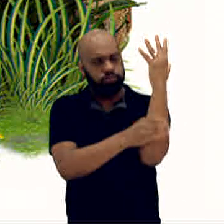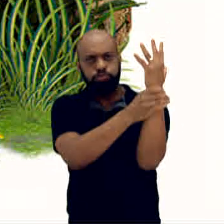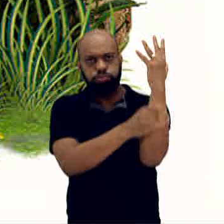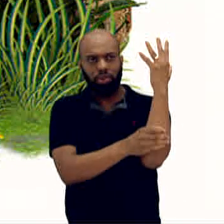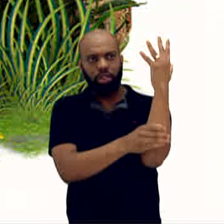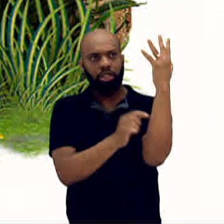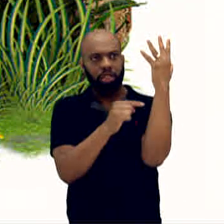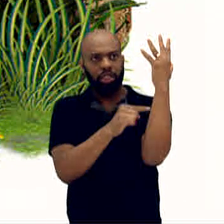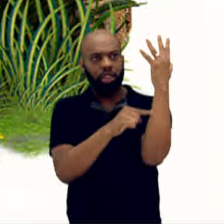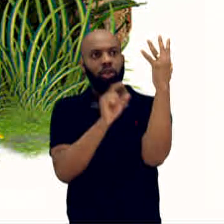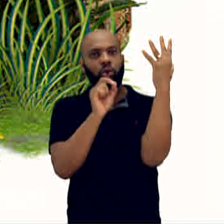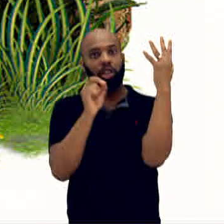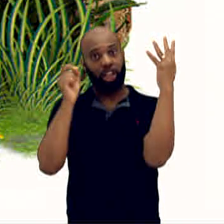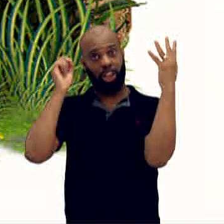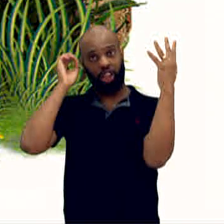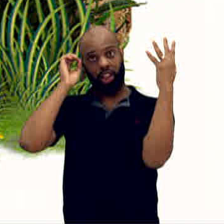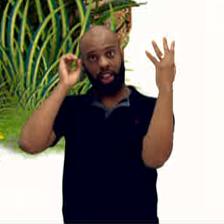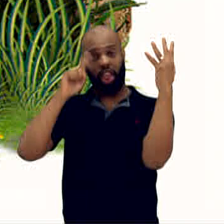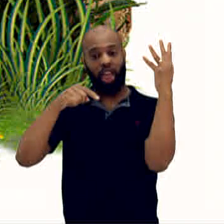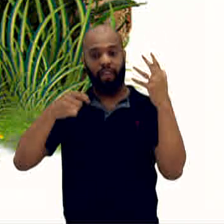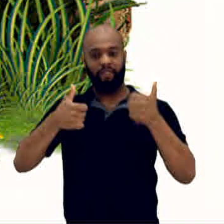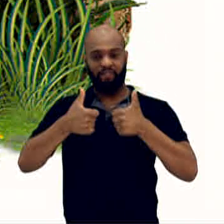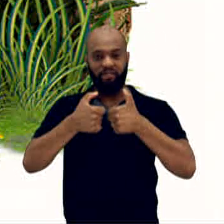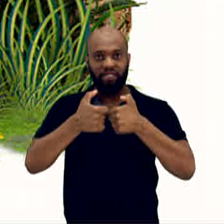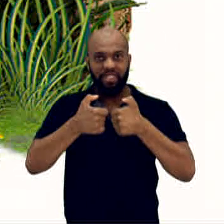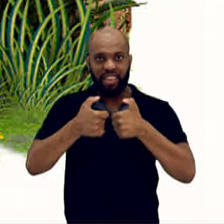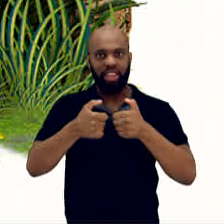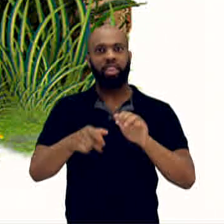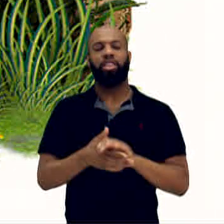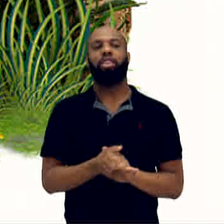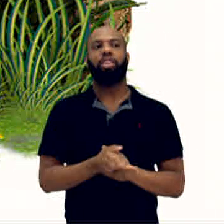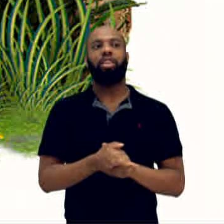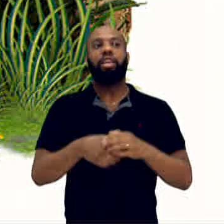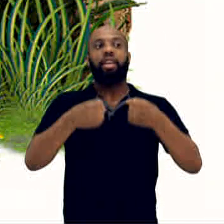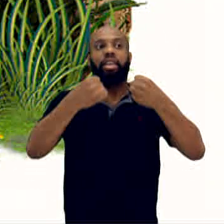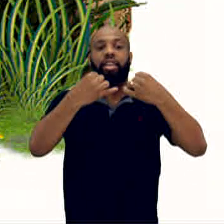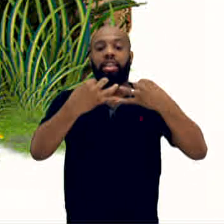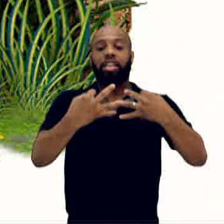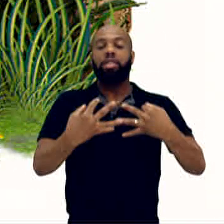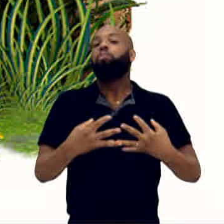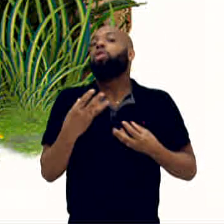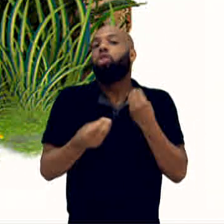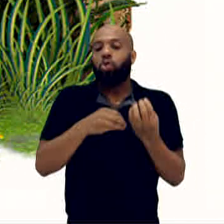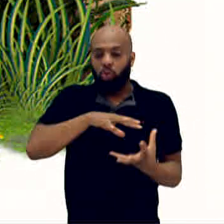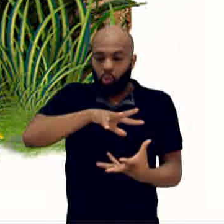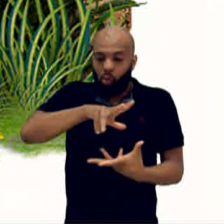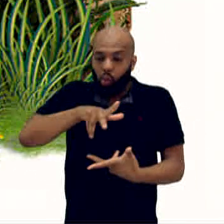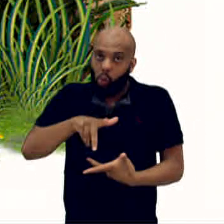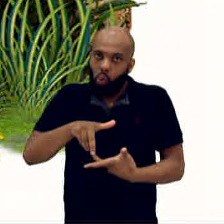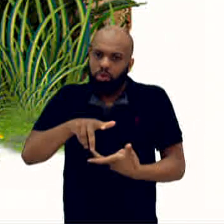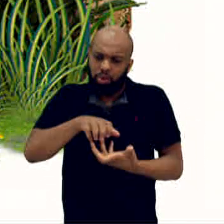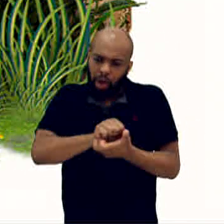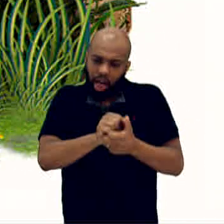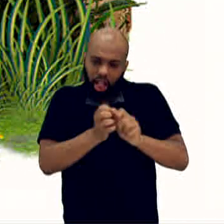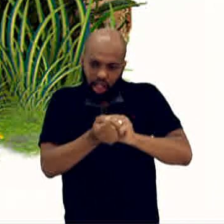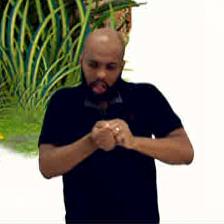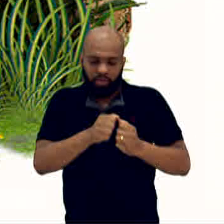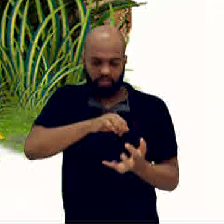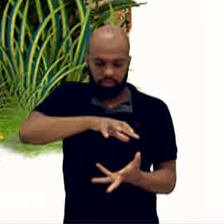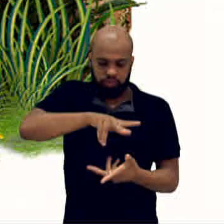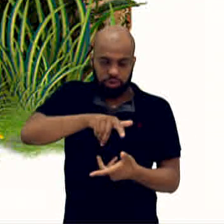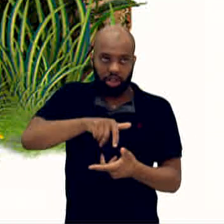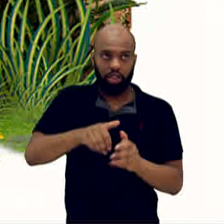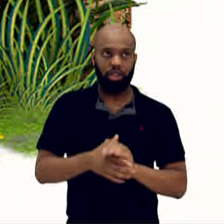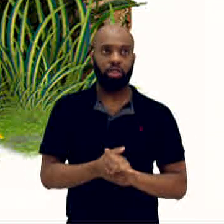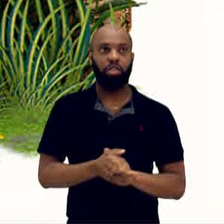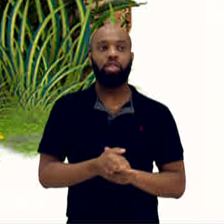da filosofia, é a física, a teoria de explicação do mundo, né, material. Né? E, no